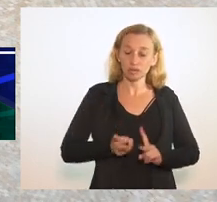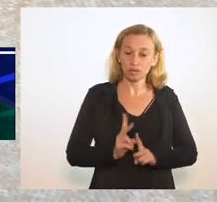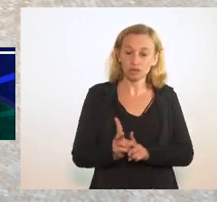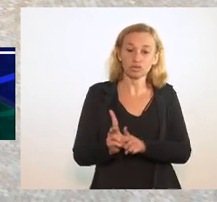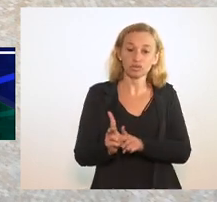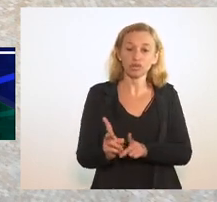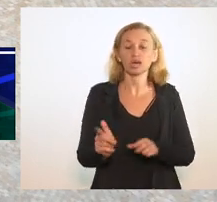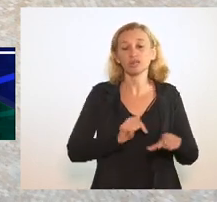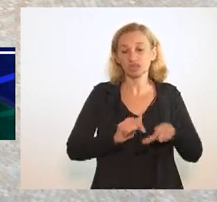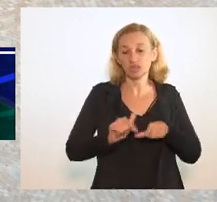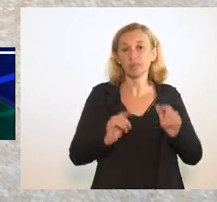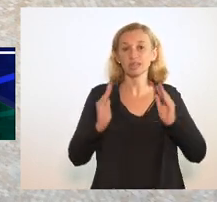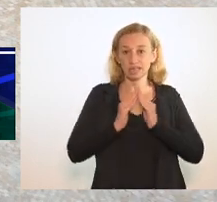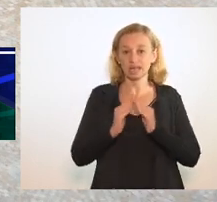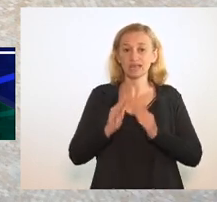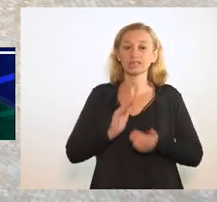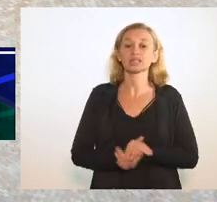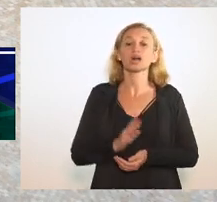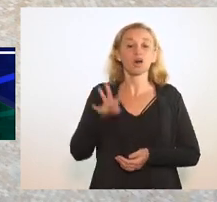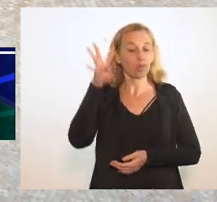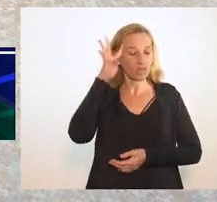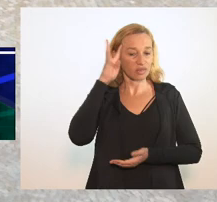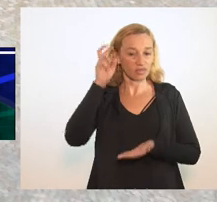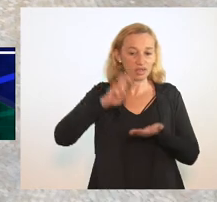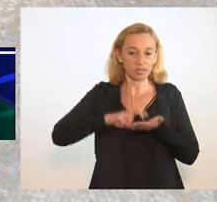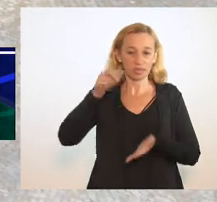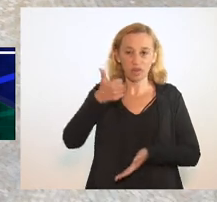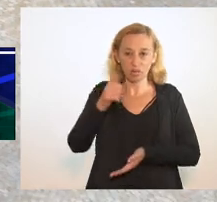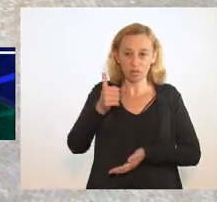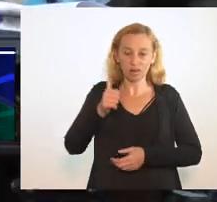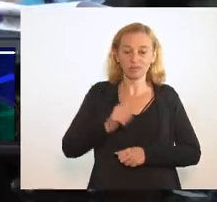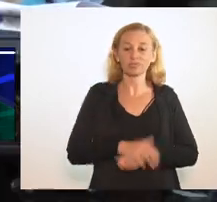continuidade aos trabalhos dessa casa. Quarta-feira, às 11 da manhã.